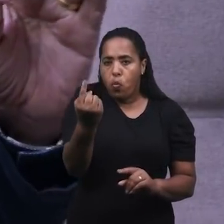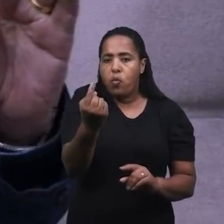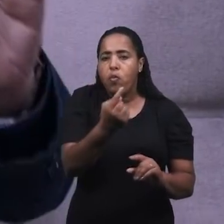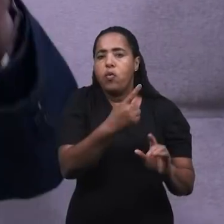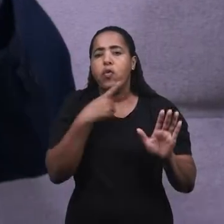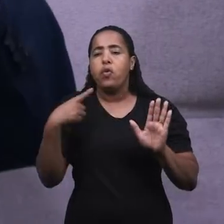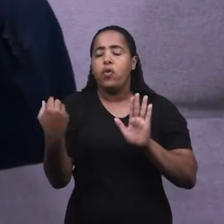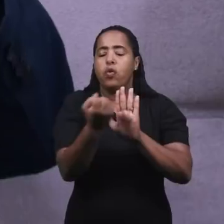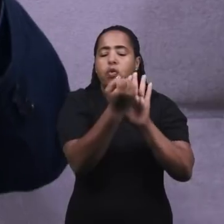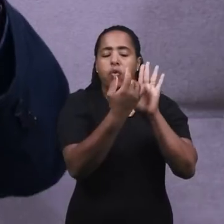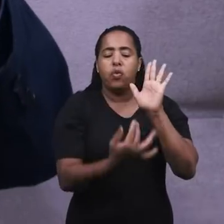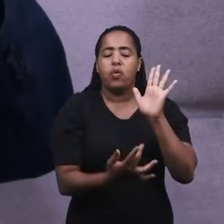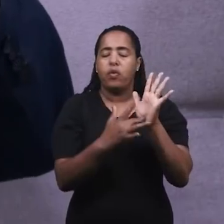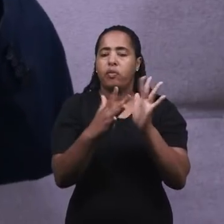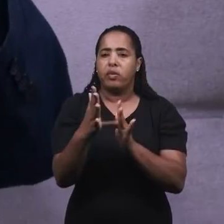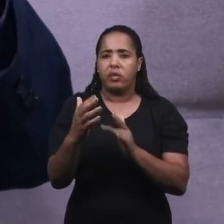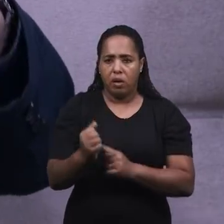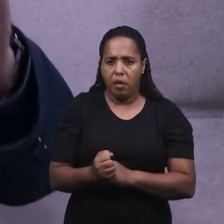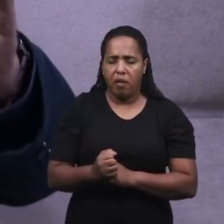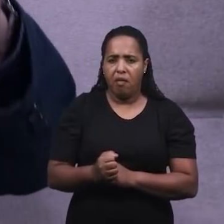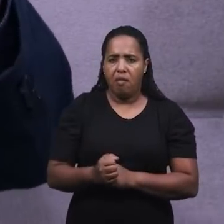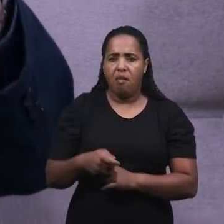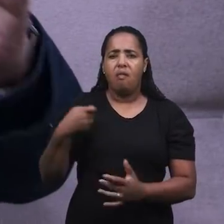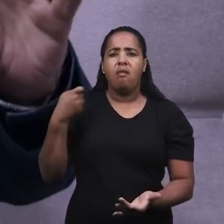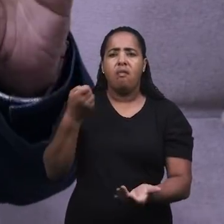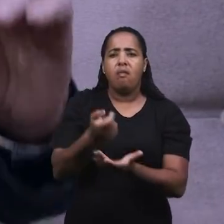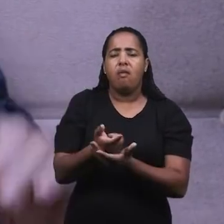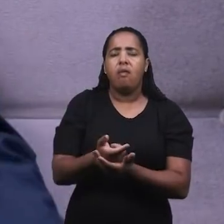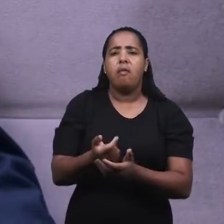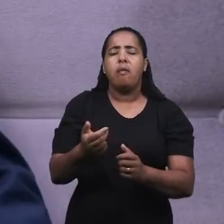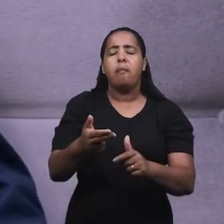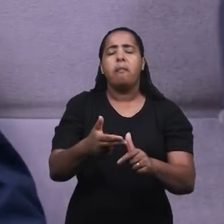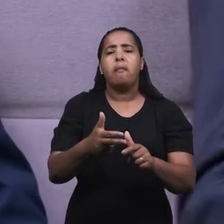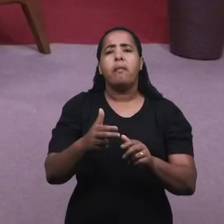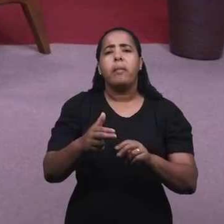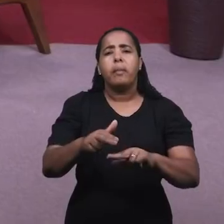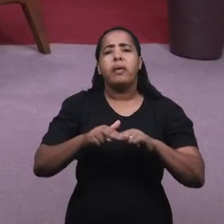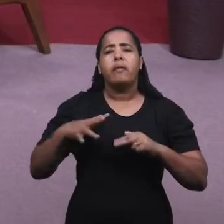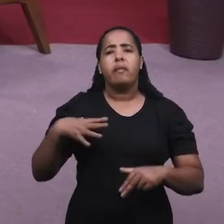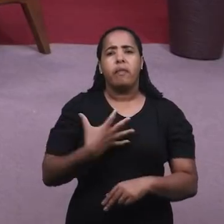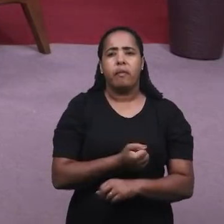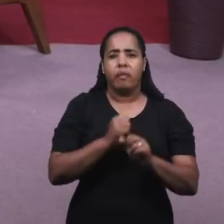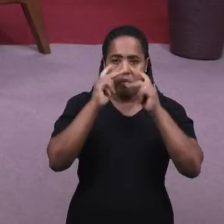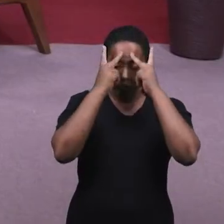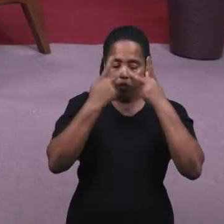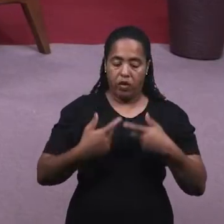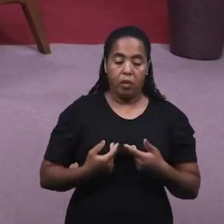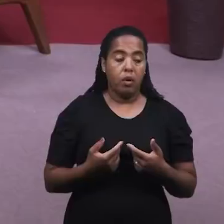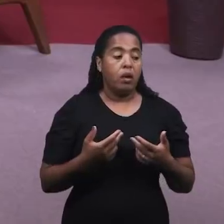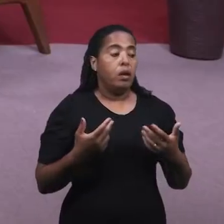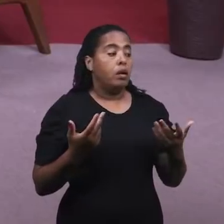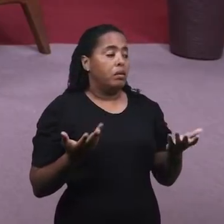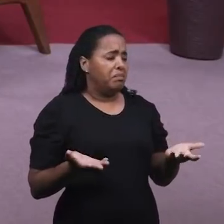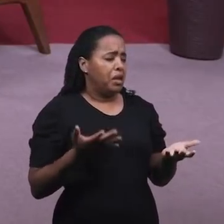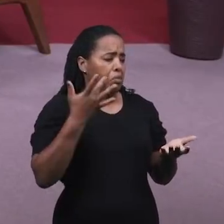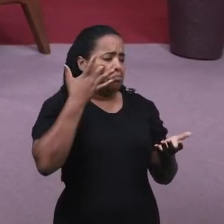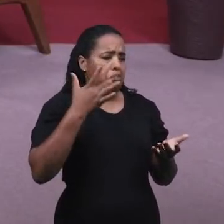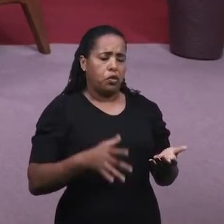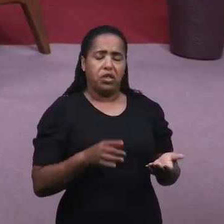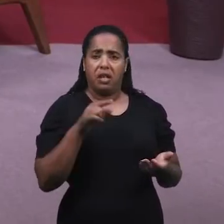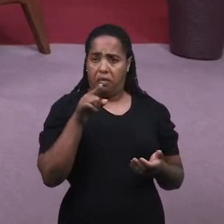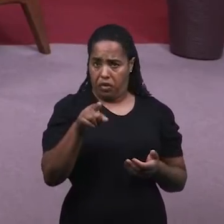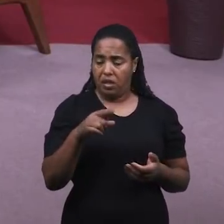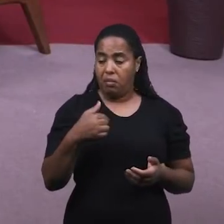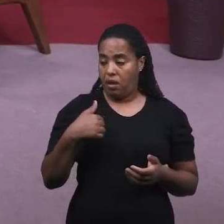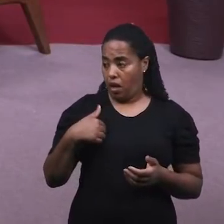salvar, o preço perfeito pelo resgate do homem. Ou seja, vamos lá, eu não sei vocês, mas